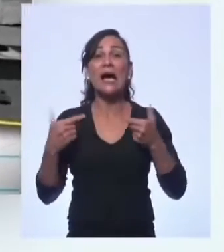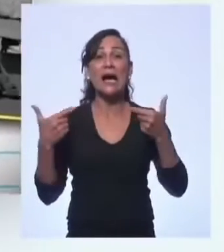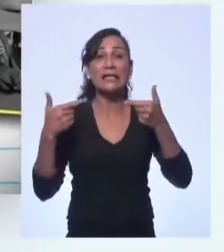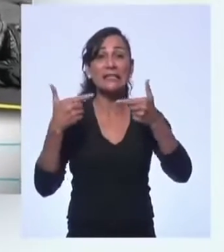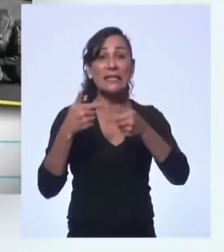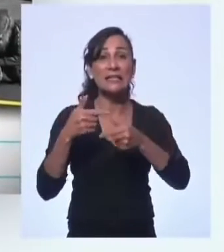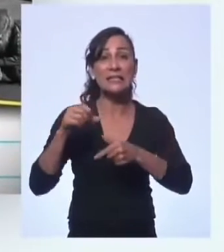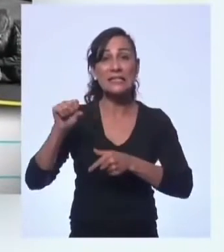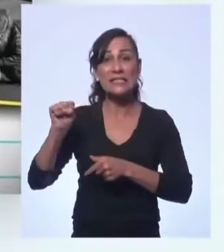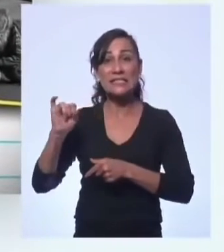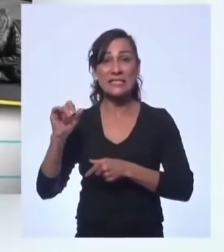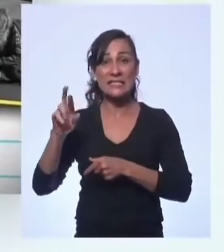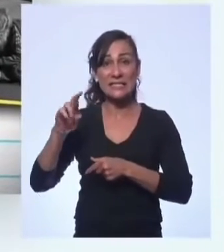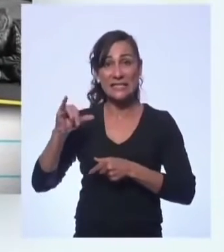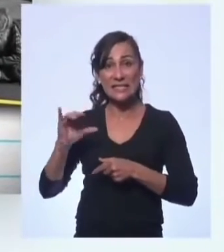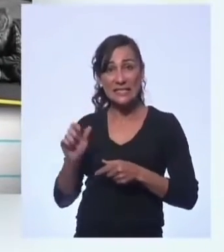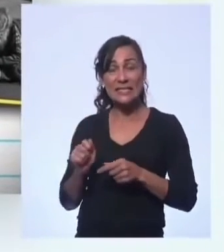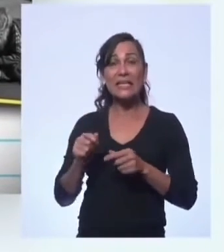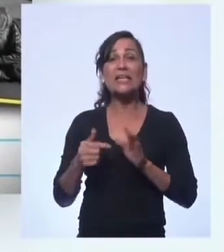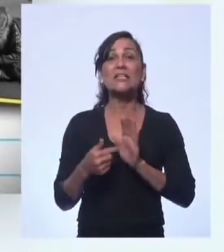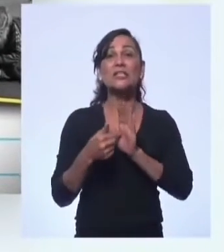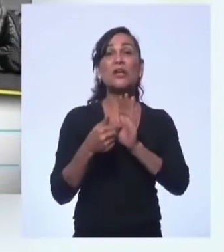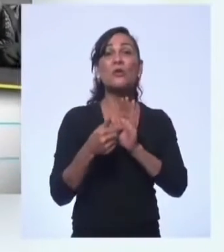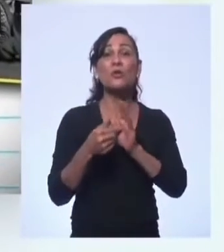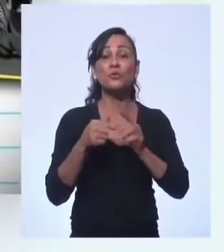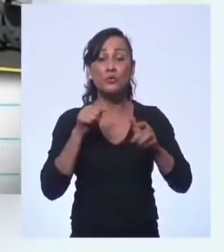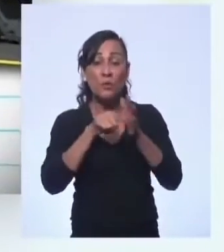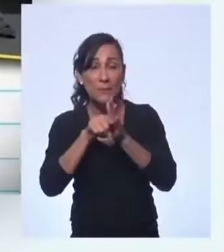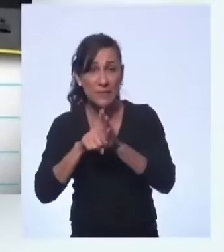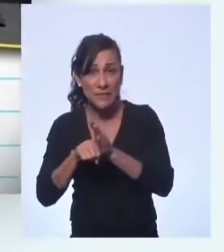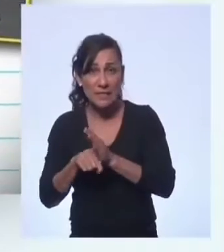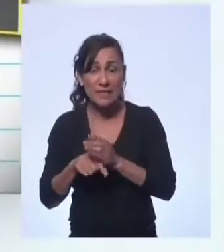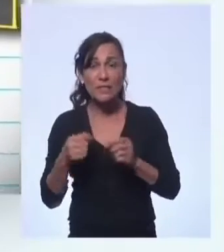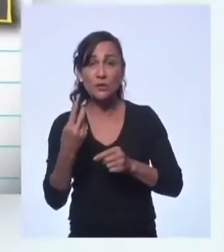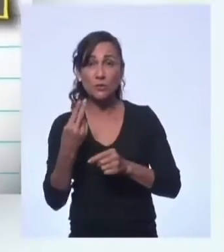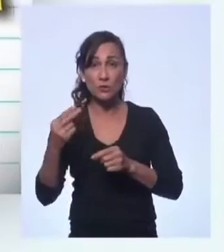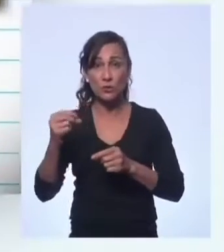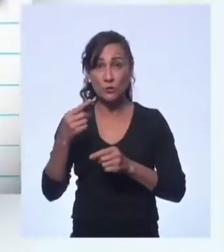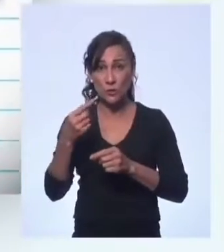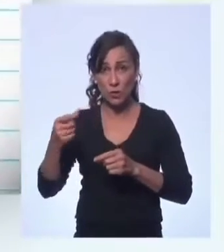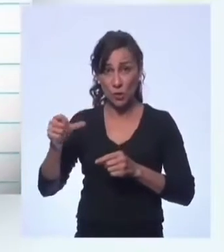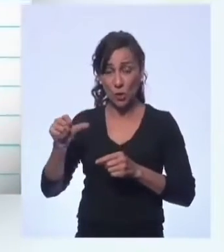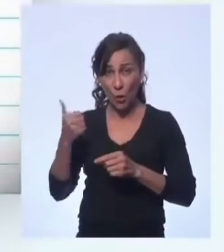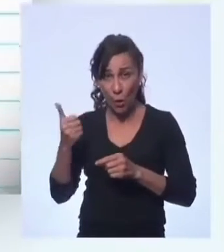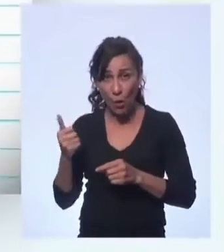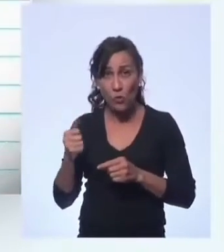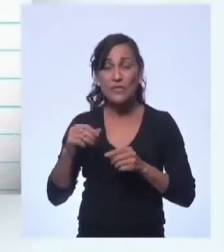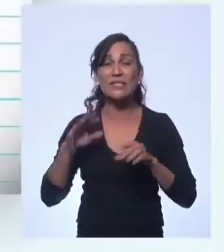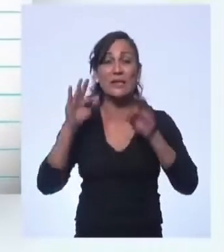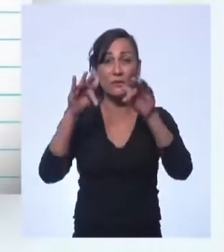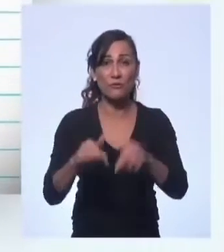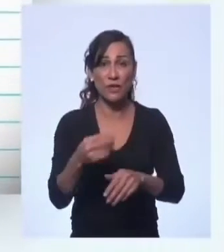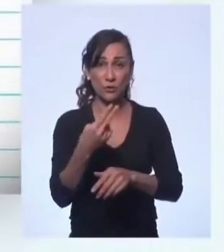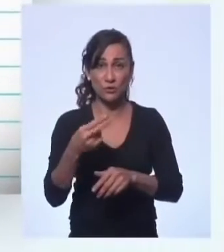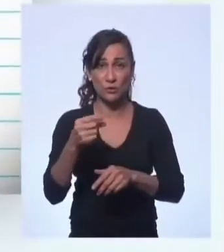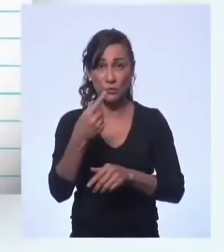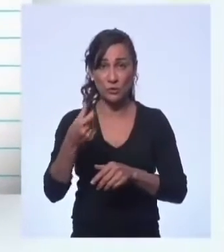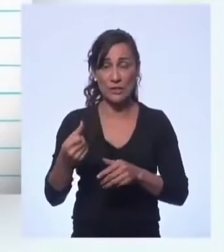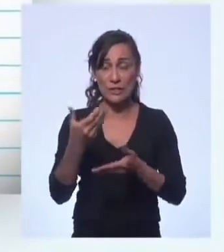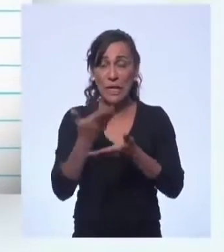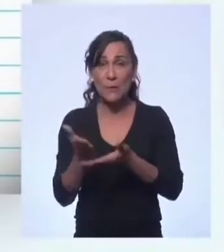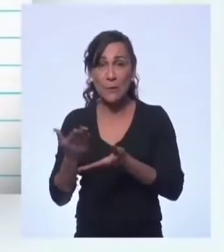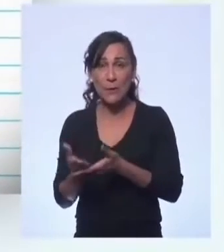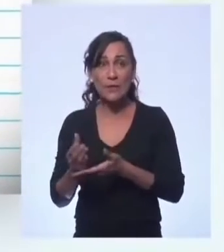por exemplo, de acordo com um estudo do Banco Mundial, de 2011 até o final de 2016, as perdas acumuladas do